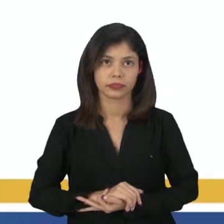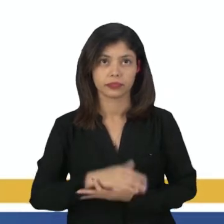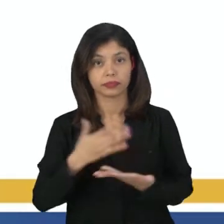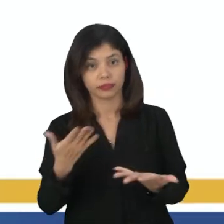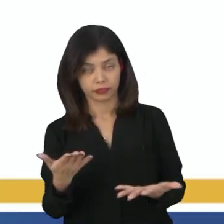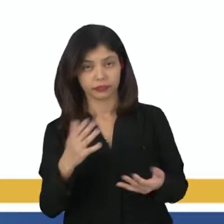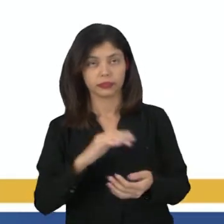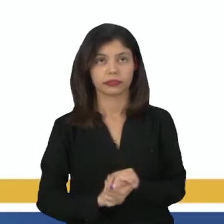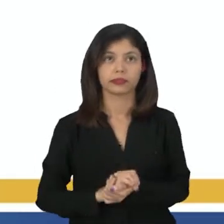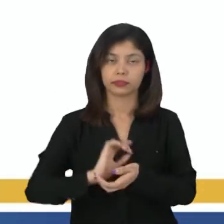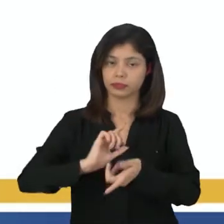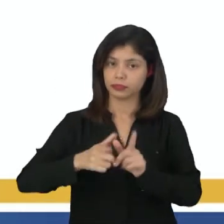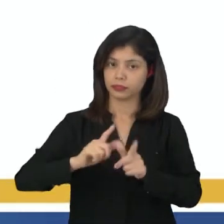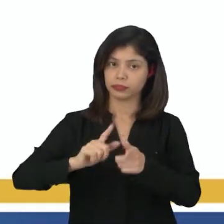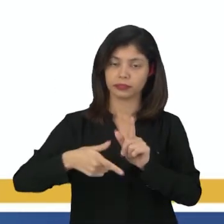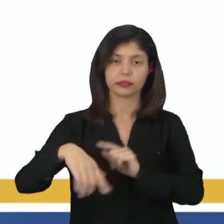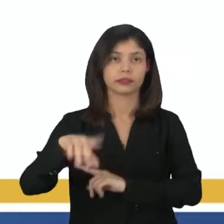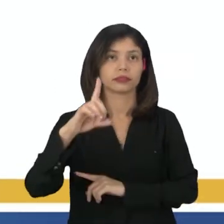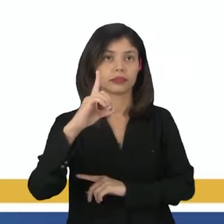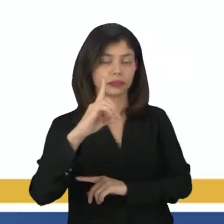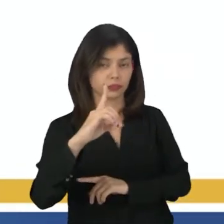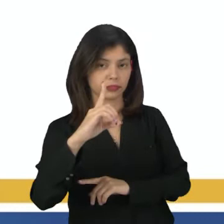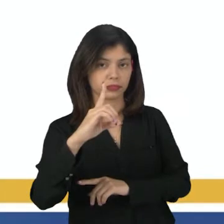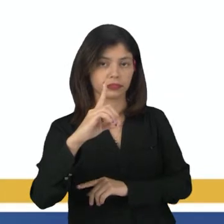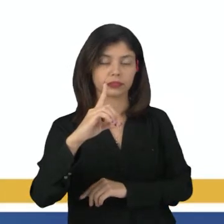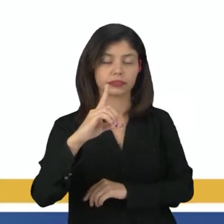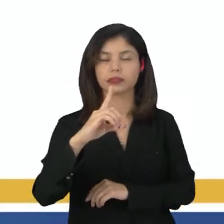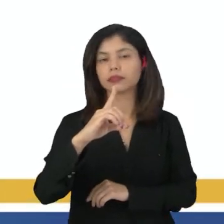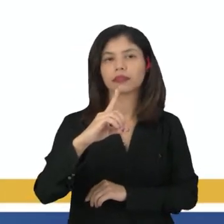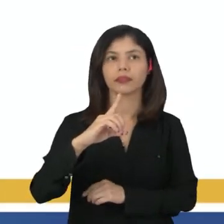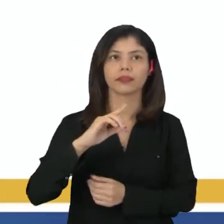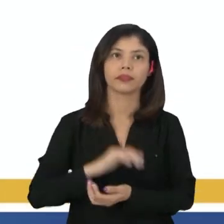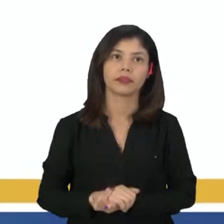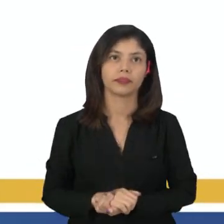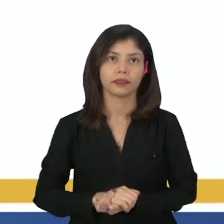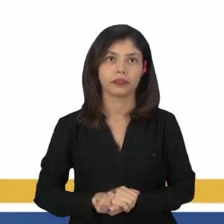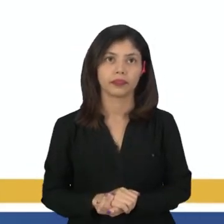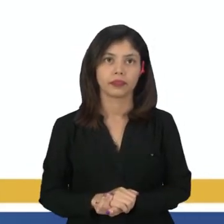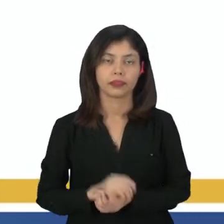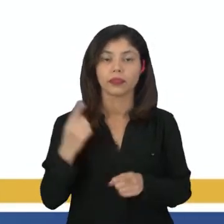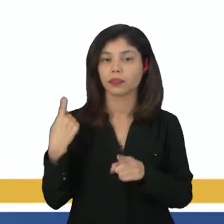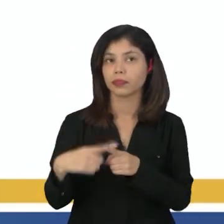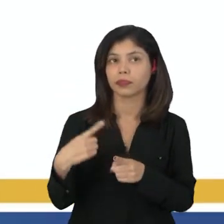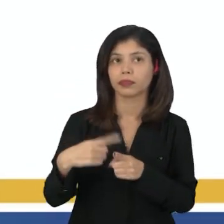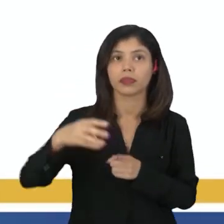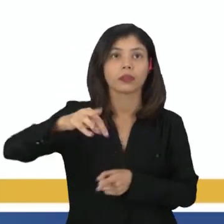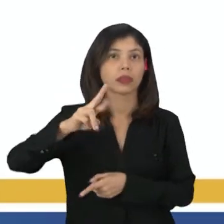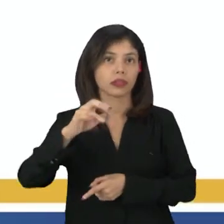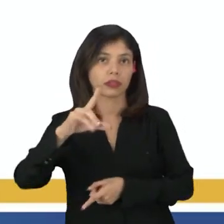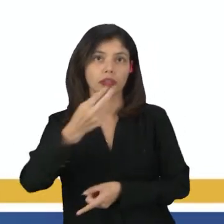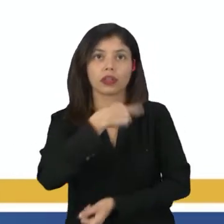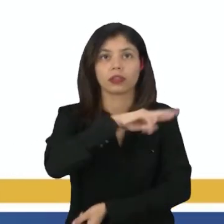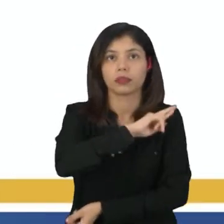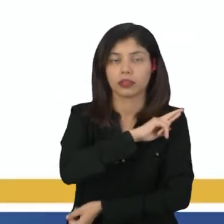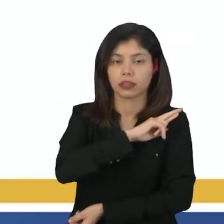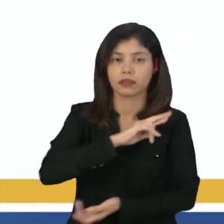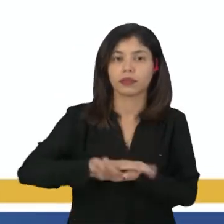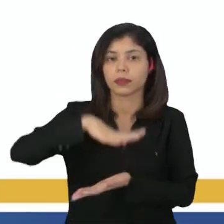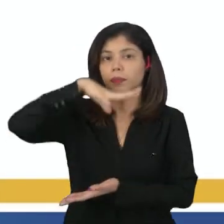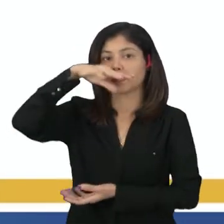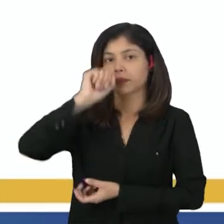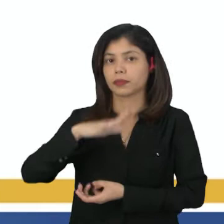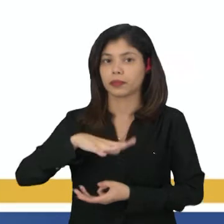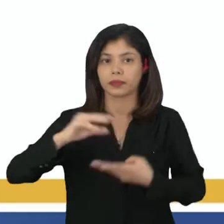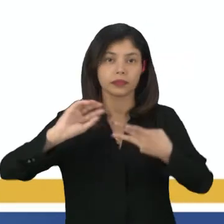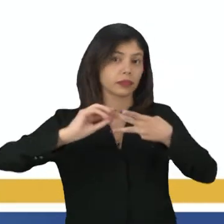Nesse caso, a única alternativa correta, pessoal, é a letra D, porque a mitocôndria ela vai ser um órgão, ela vai ser